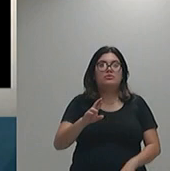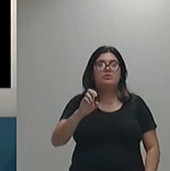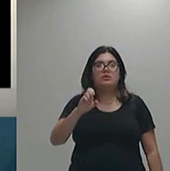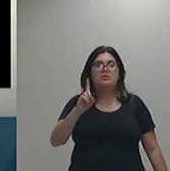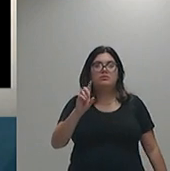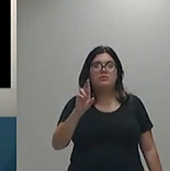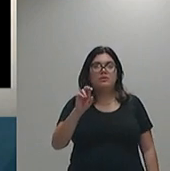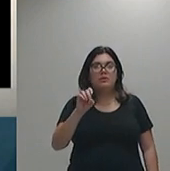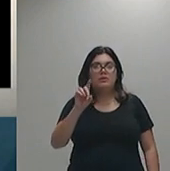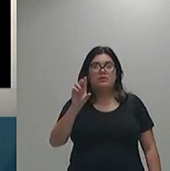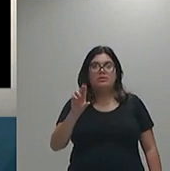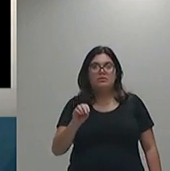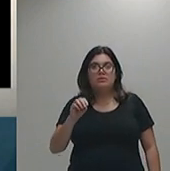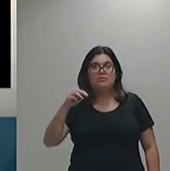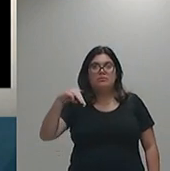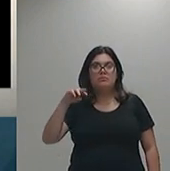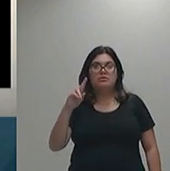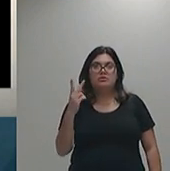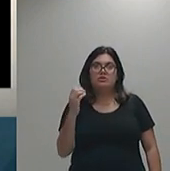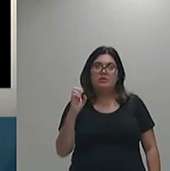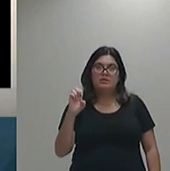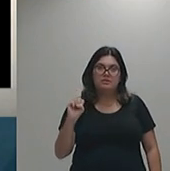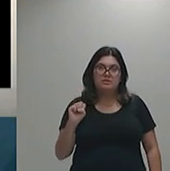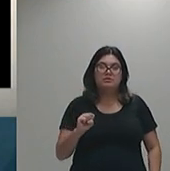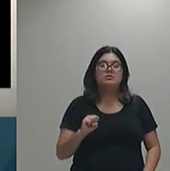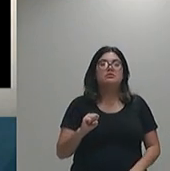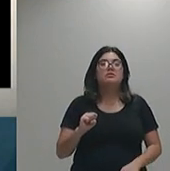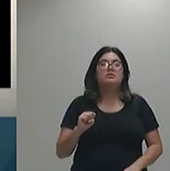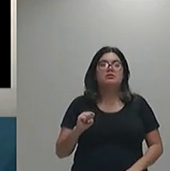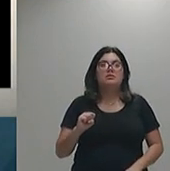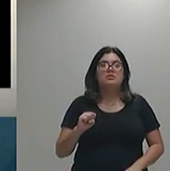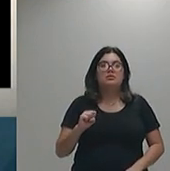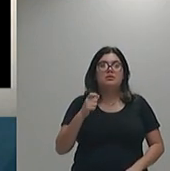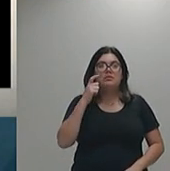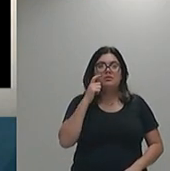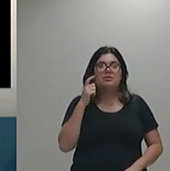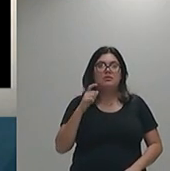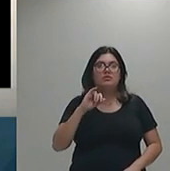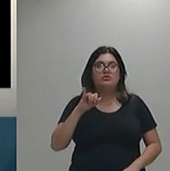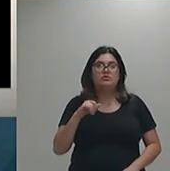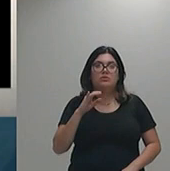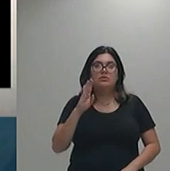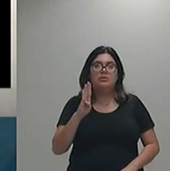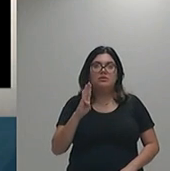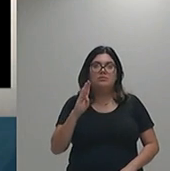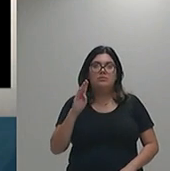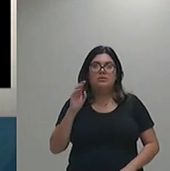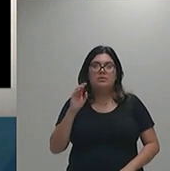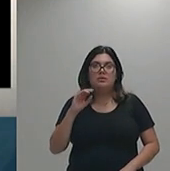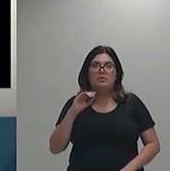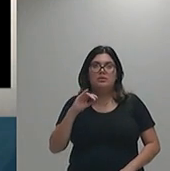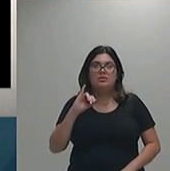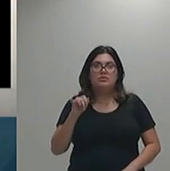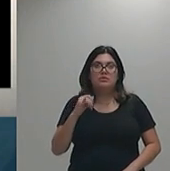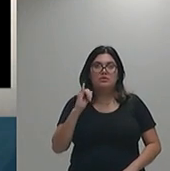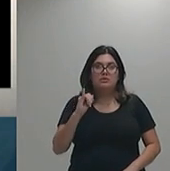Munhoz e pelo interessado jmb não pelo interessado JS